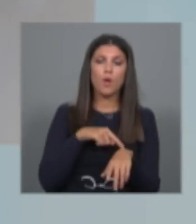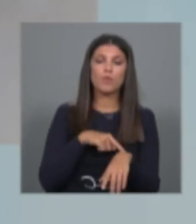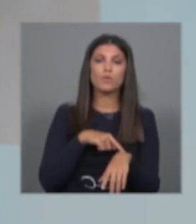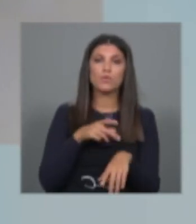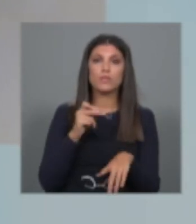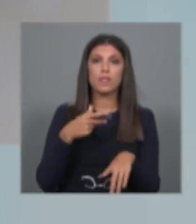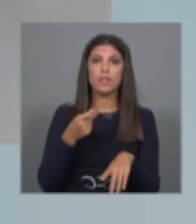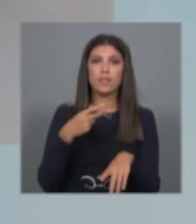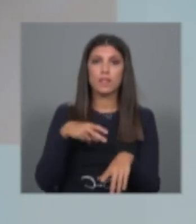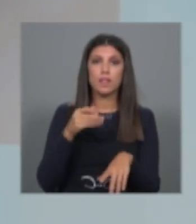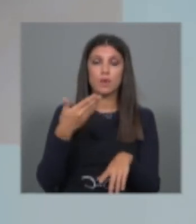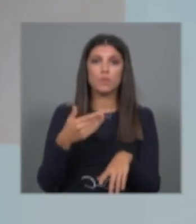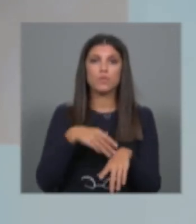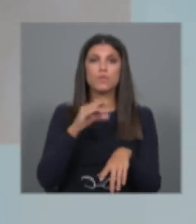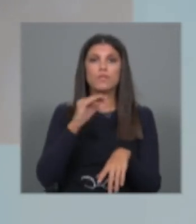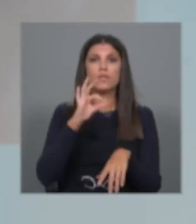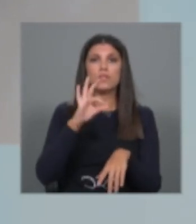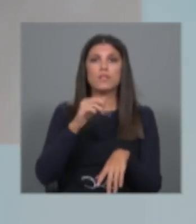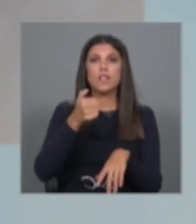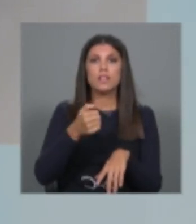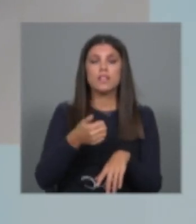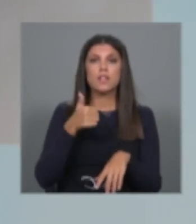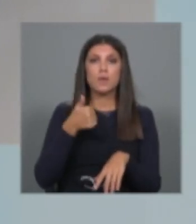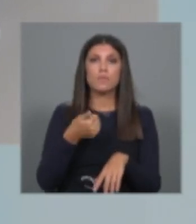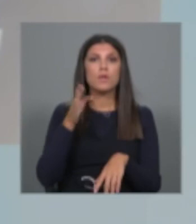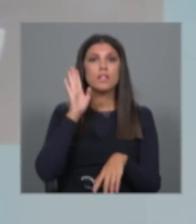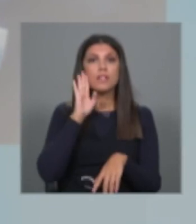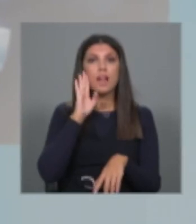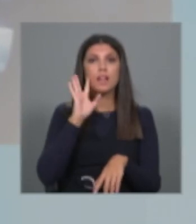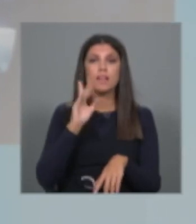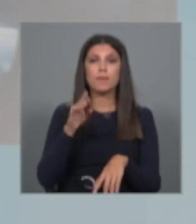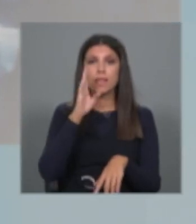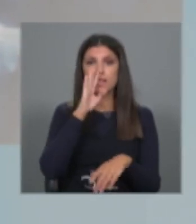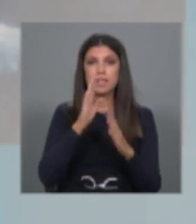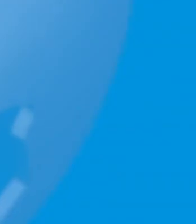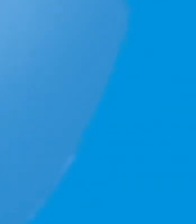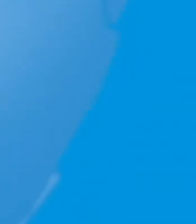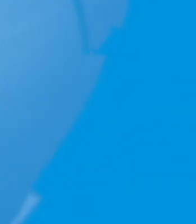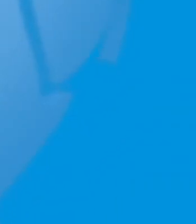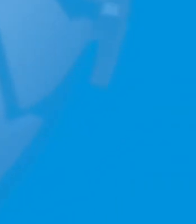pelas 22h45. Tenha então uma muito boa tarde e até amanhã, se Deus quiser.